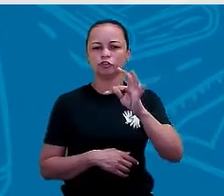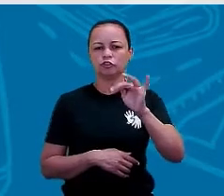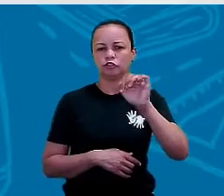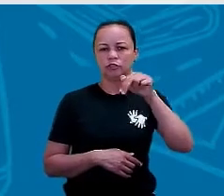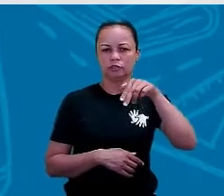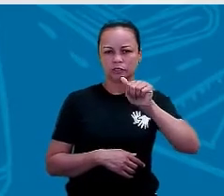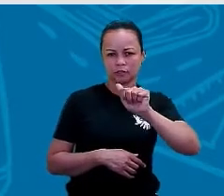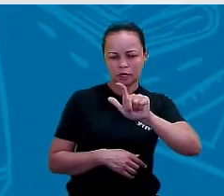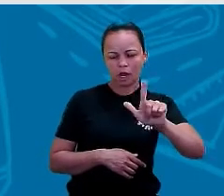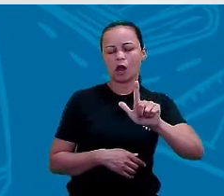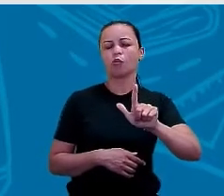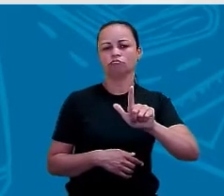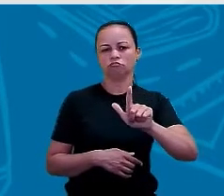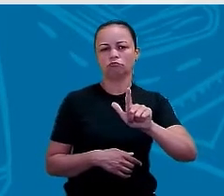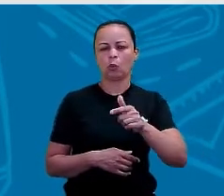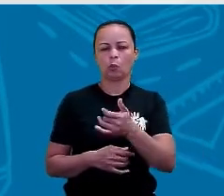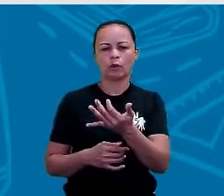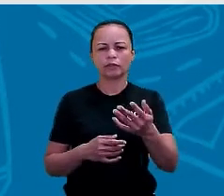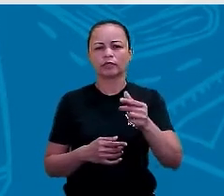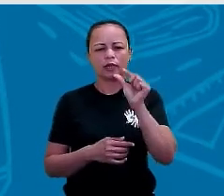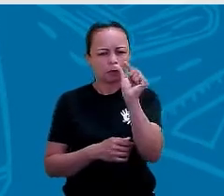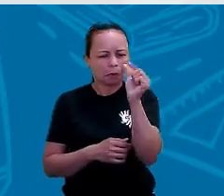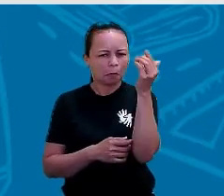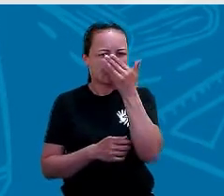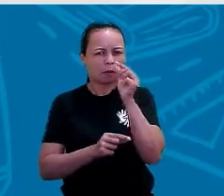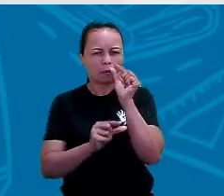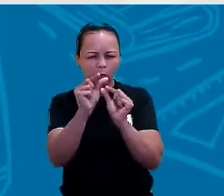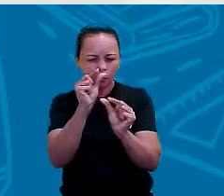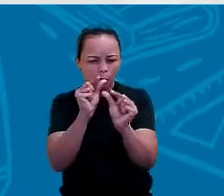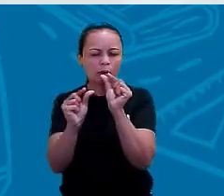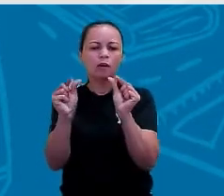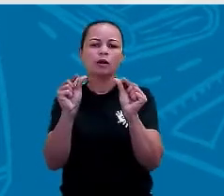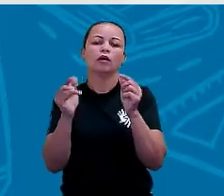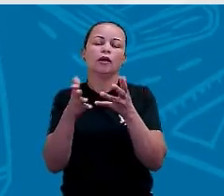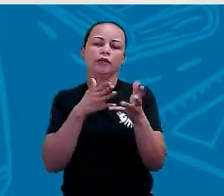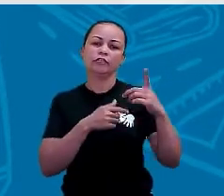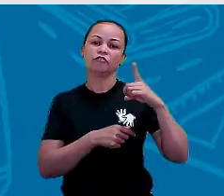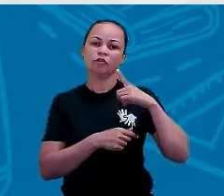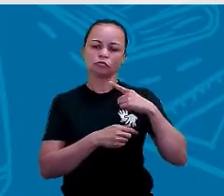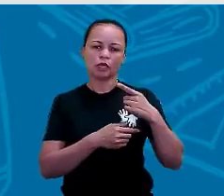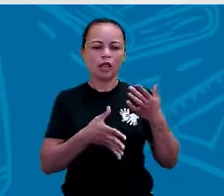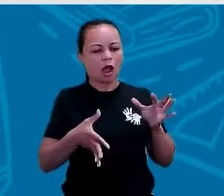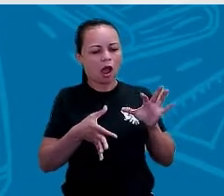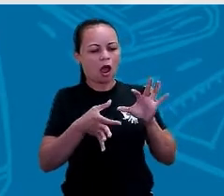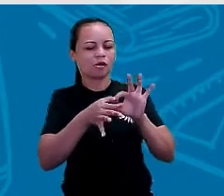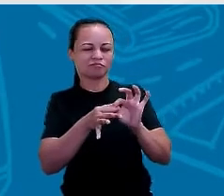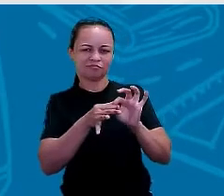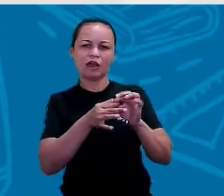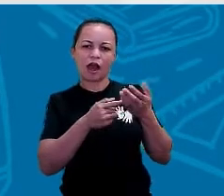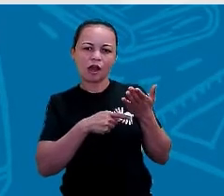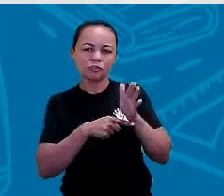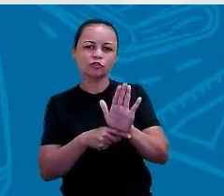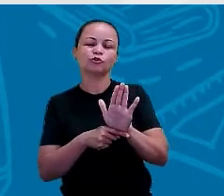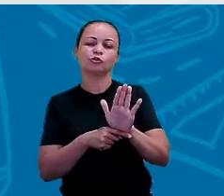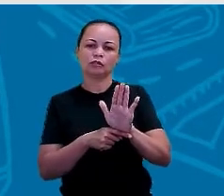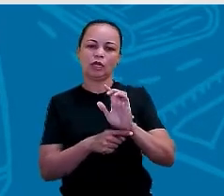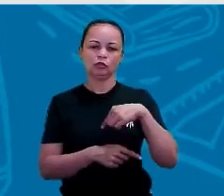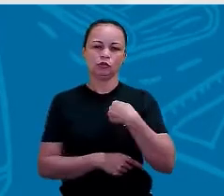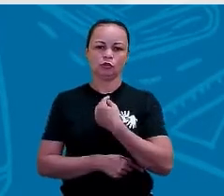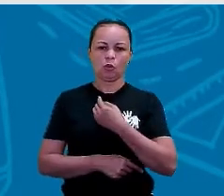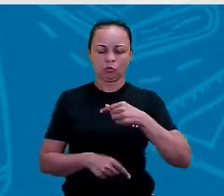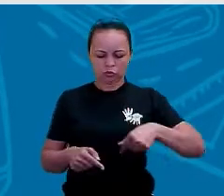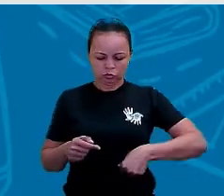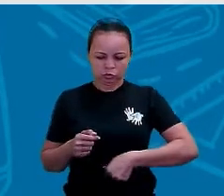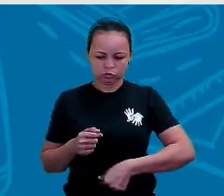grande quantidade de micro-organismos que vão estar auxiliando ali o nosso, né, no